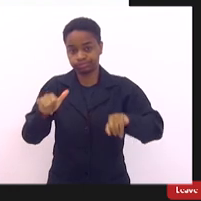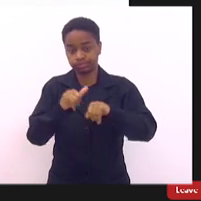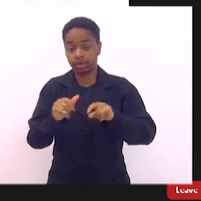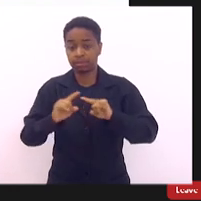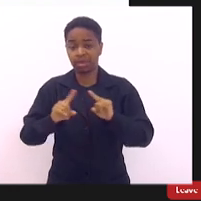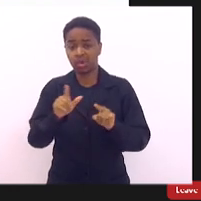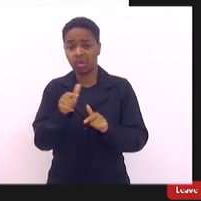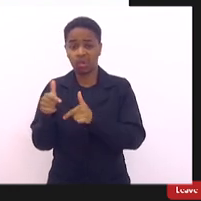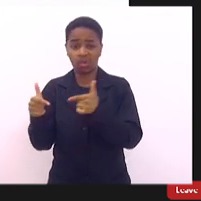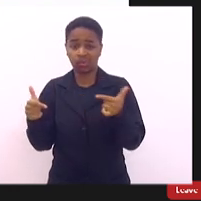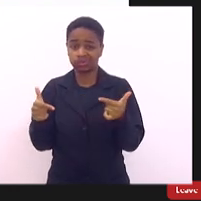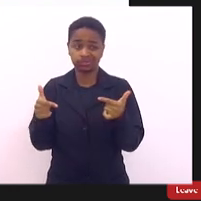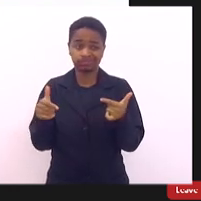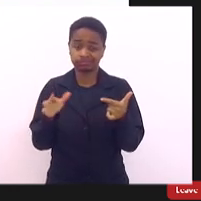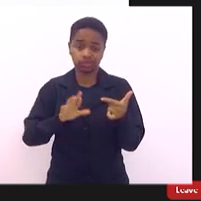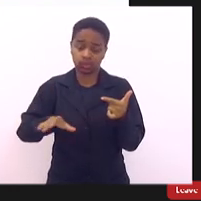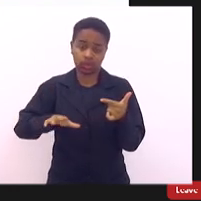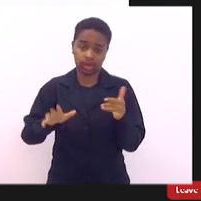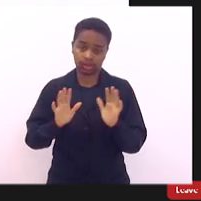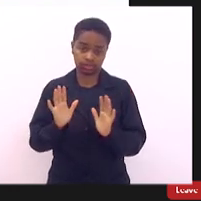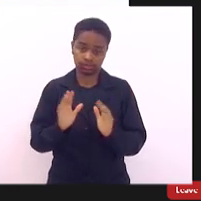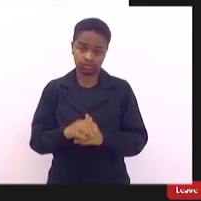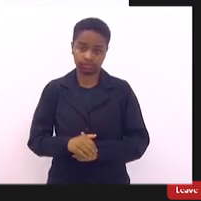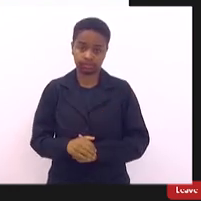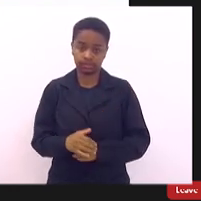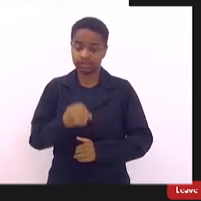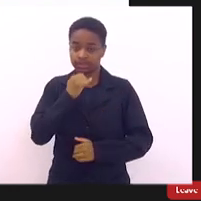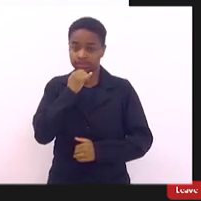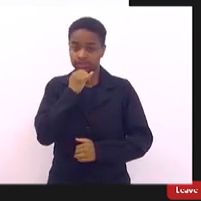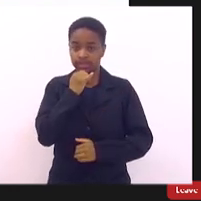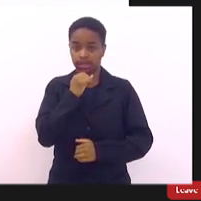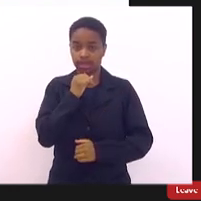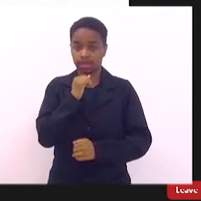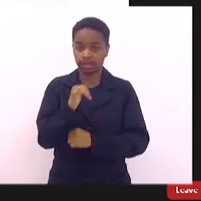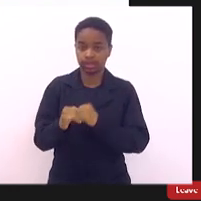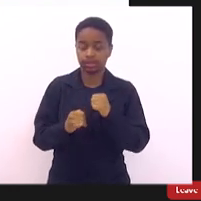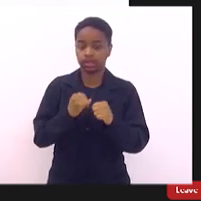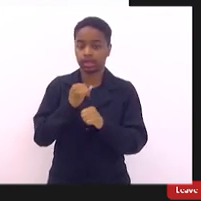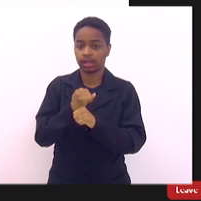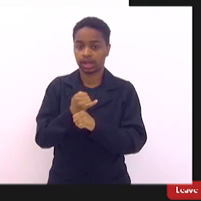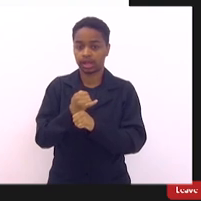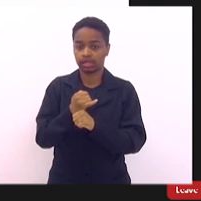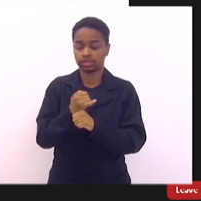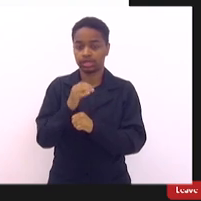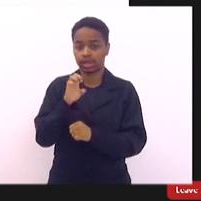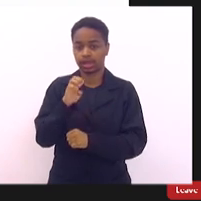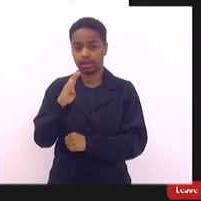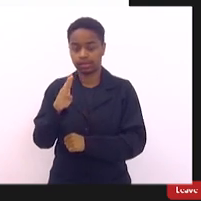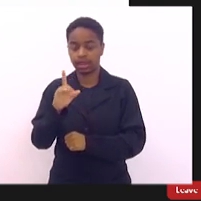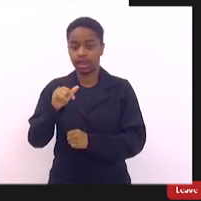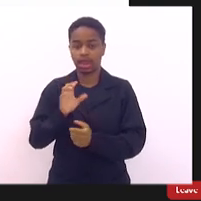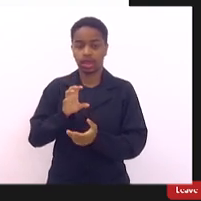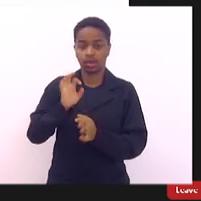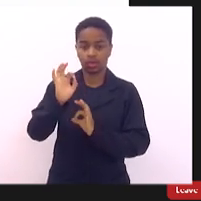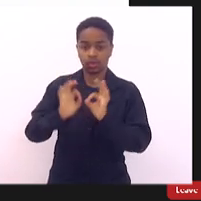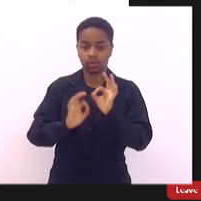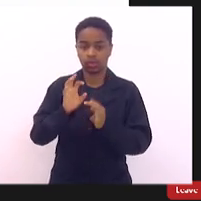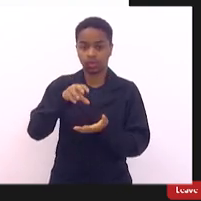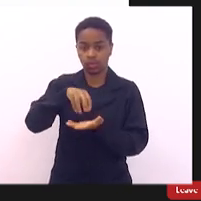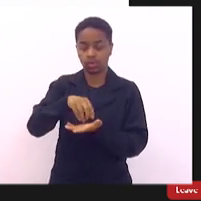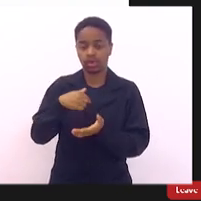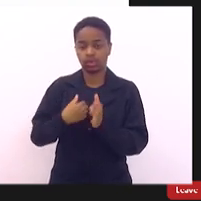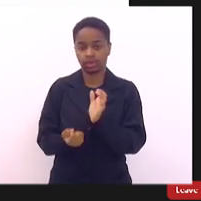não é necessariamente o caso. O Internet Lab, que é a organização que eu fundei 10 anos atrás,